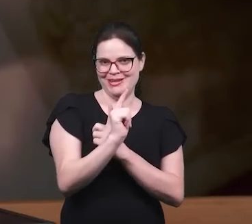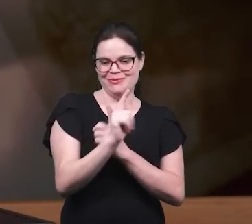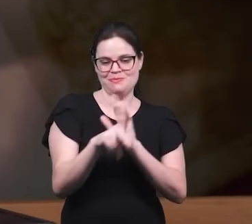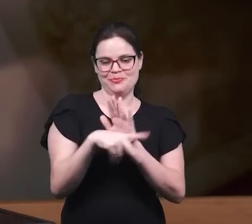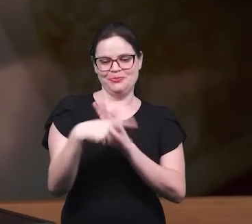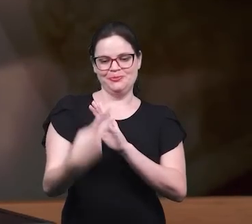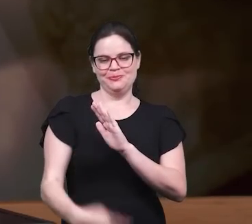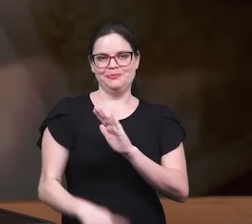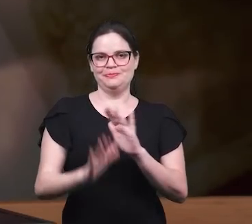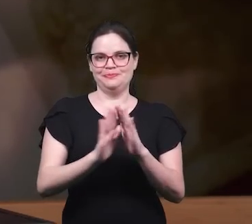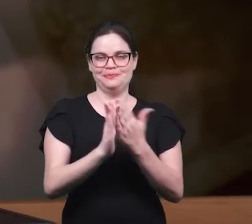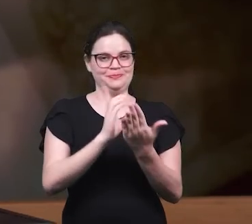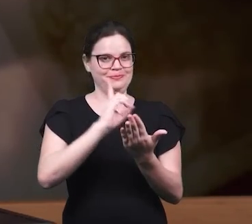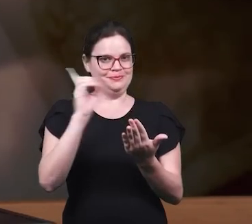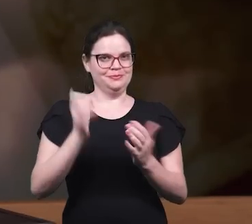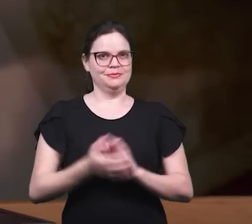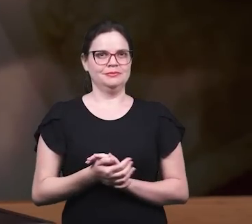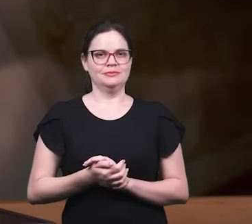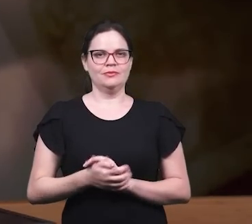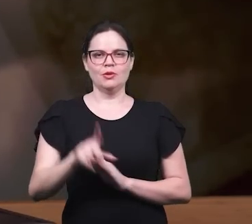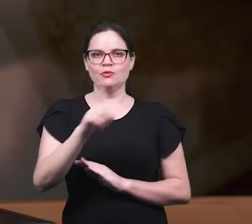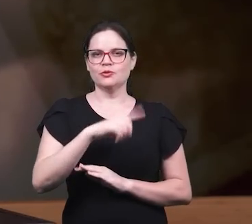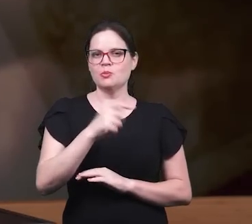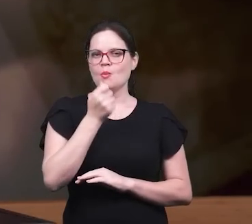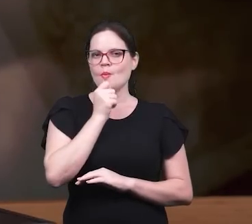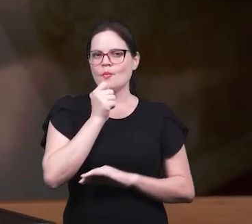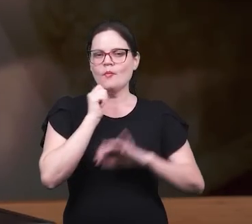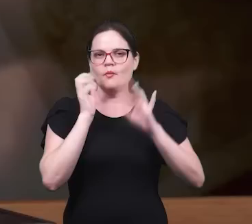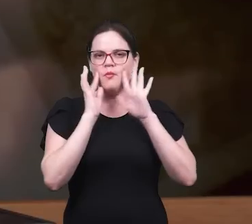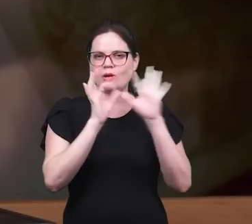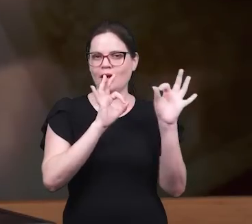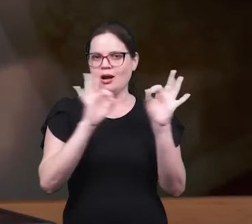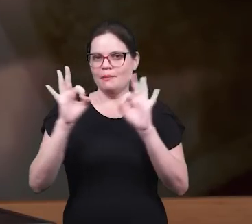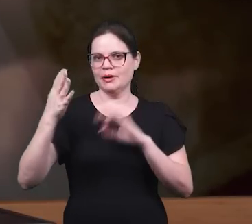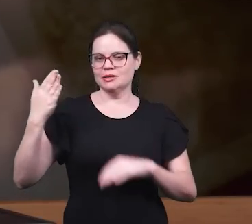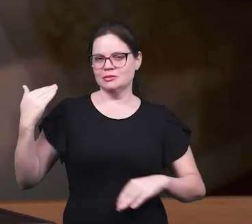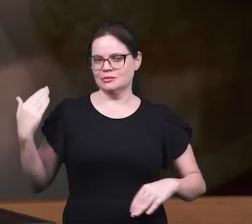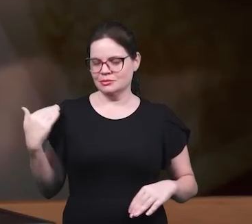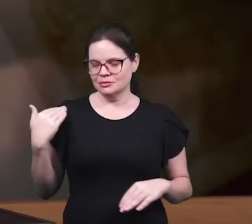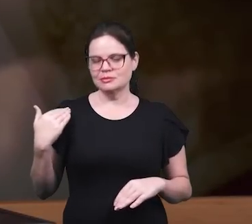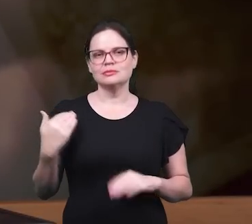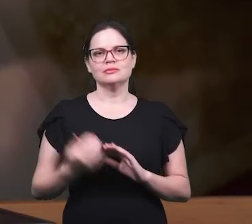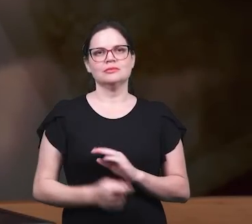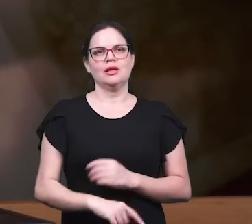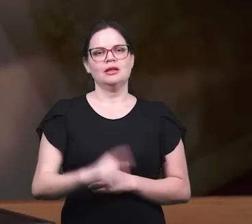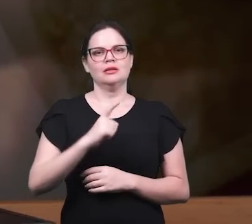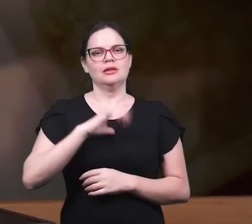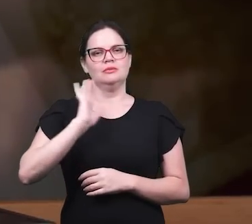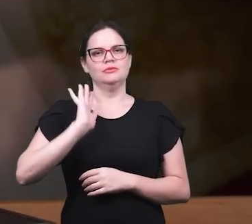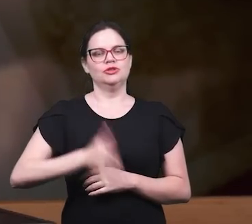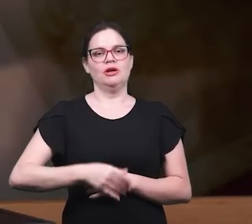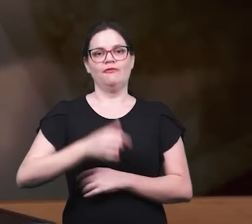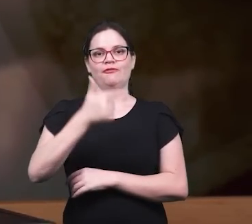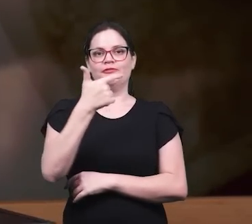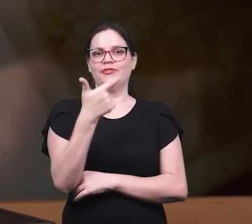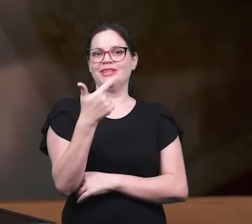Geografia Bíblica. Quem não acompanhou os episódios anteriores, nós já temos